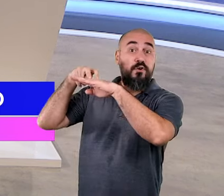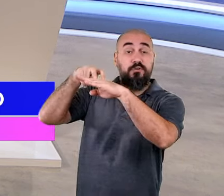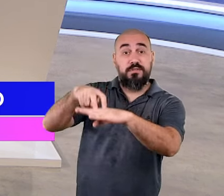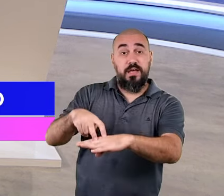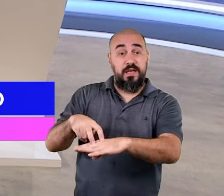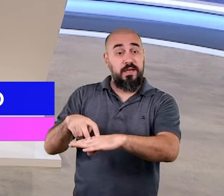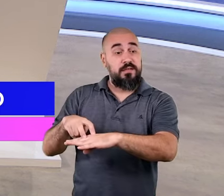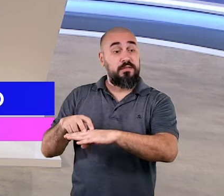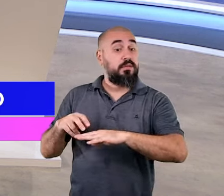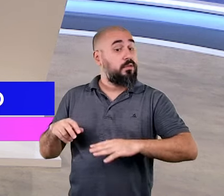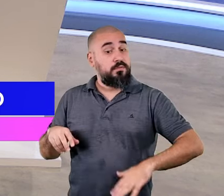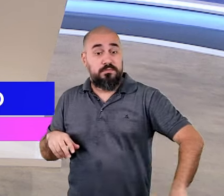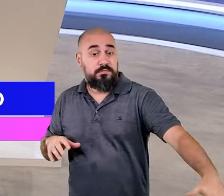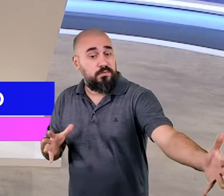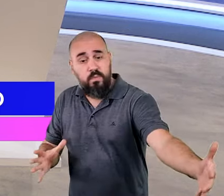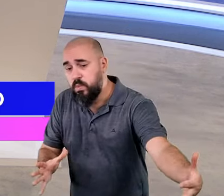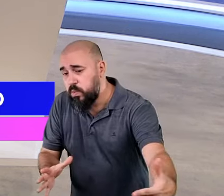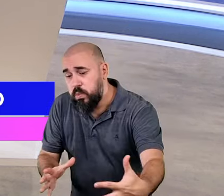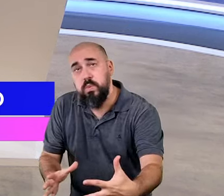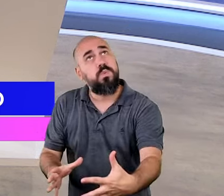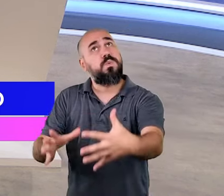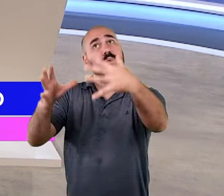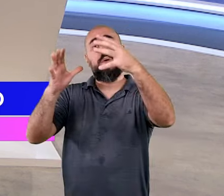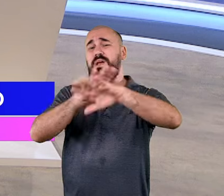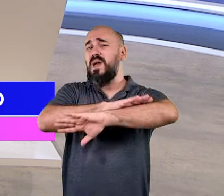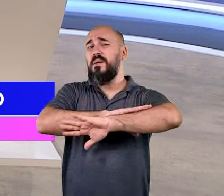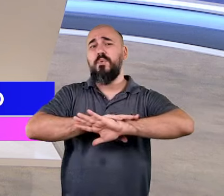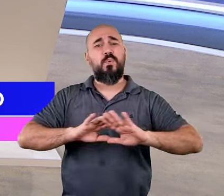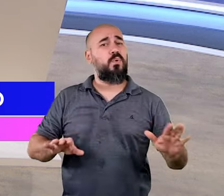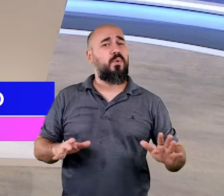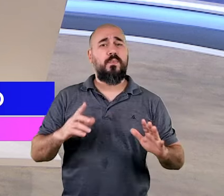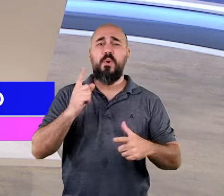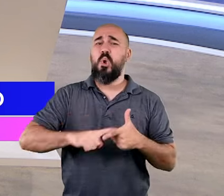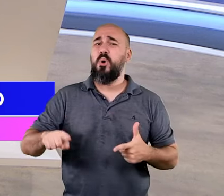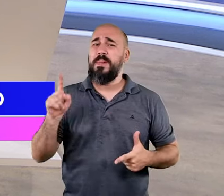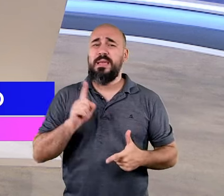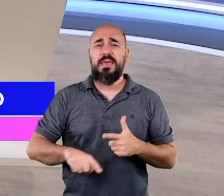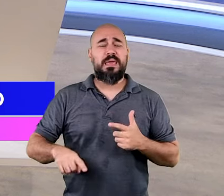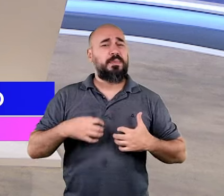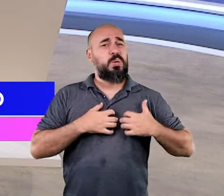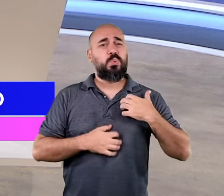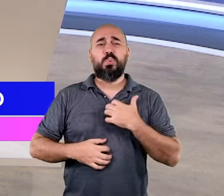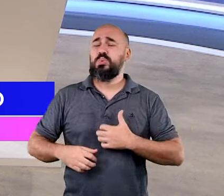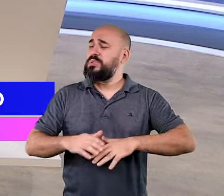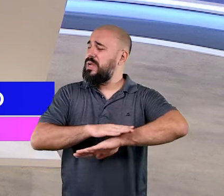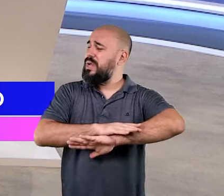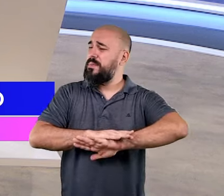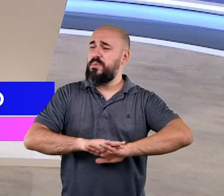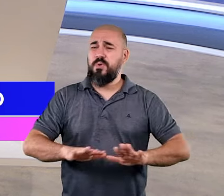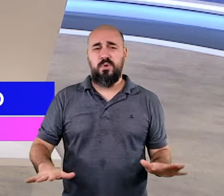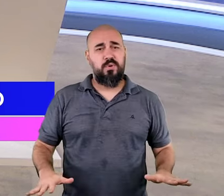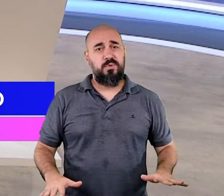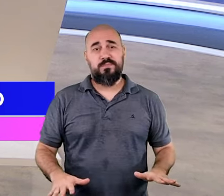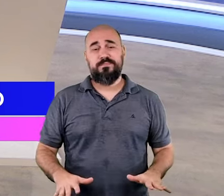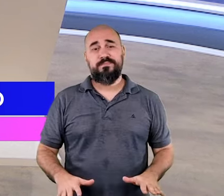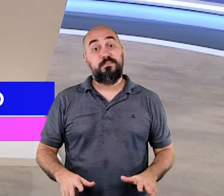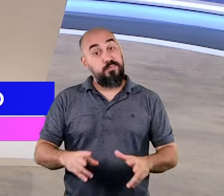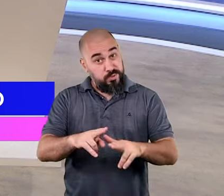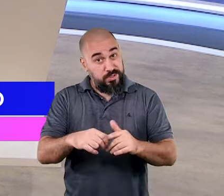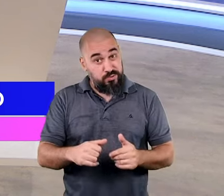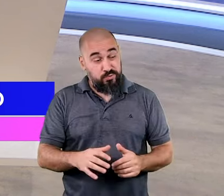mais ouviremos falar de problemas, de dor. Quando ele surgir nas nuvens dos céus, todo olho o